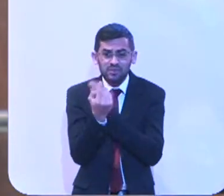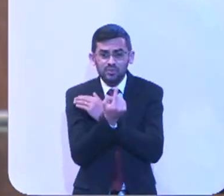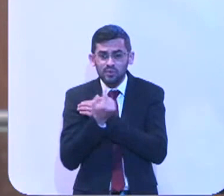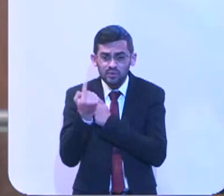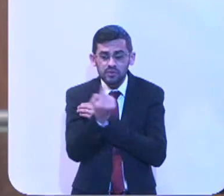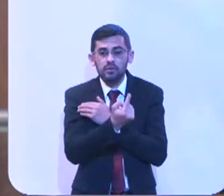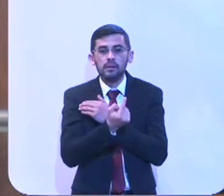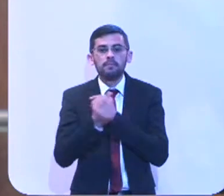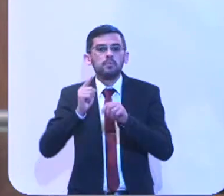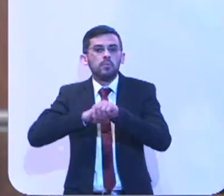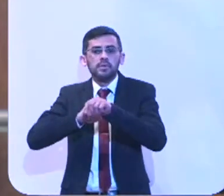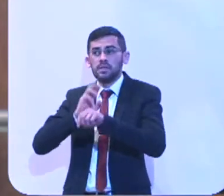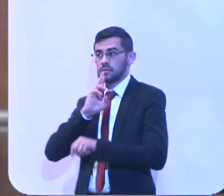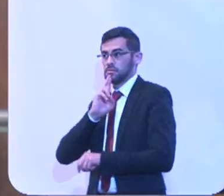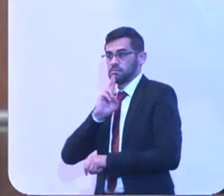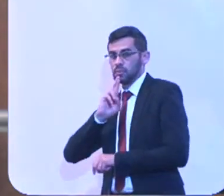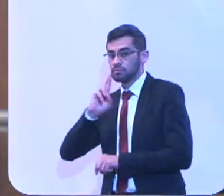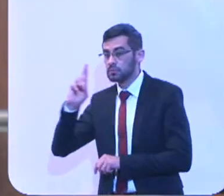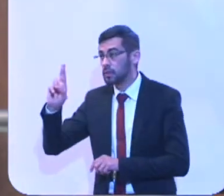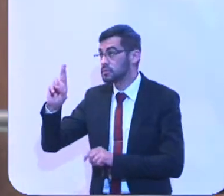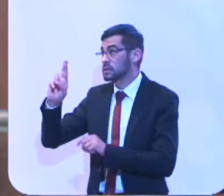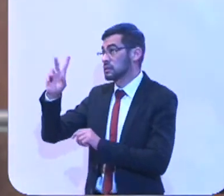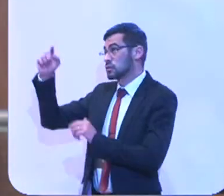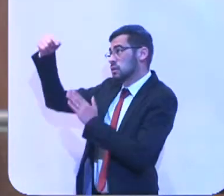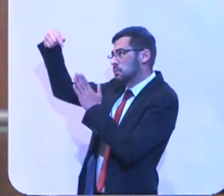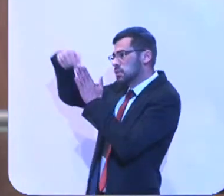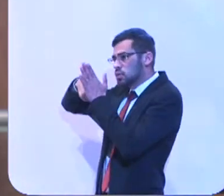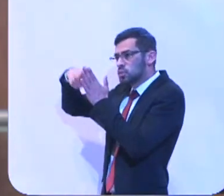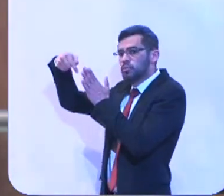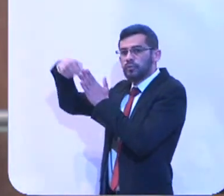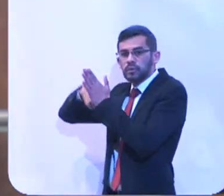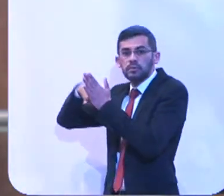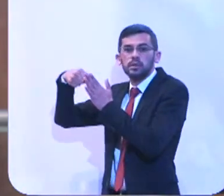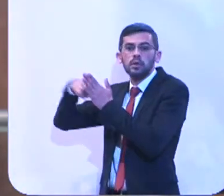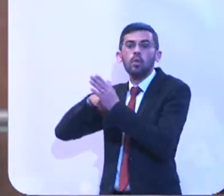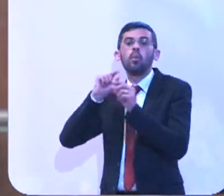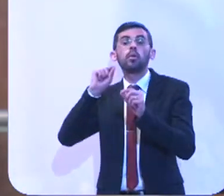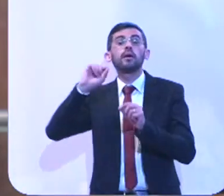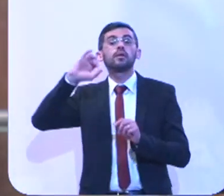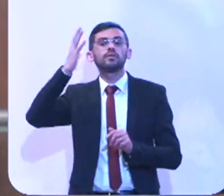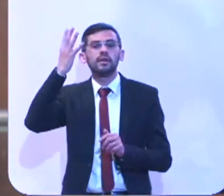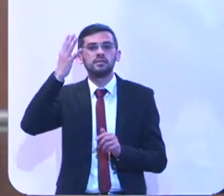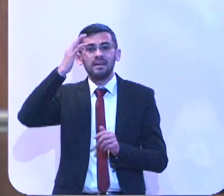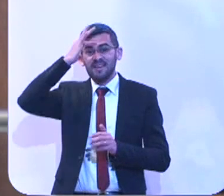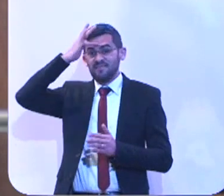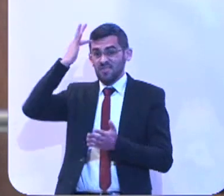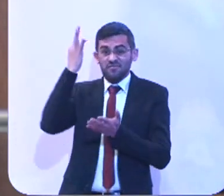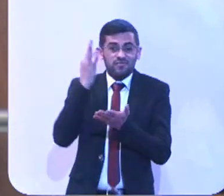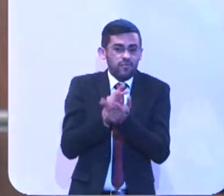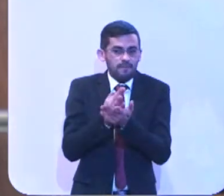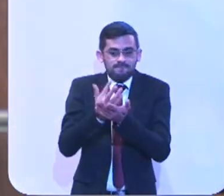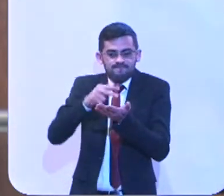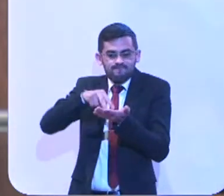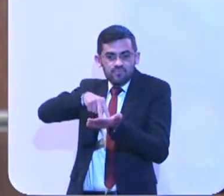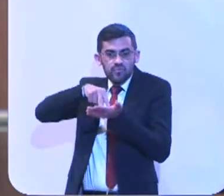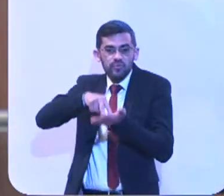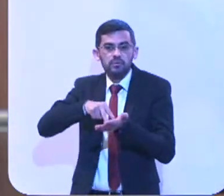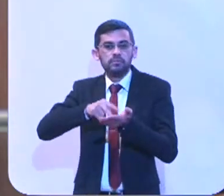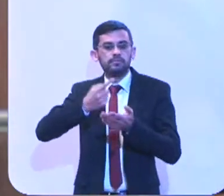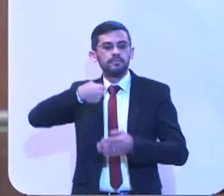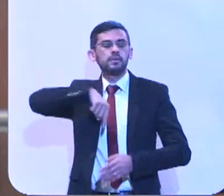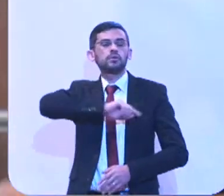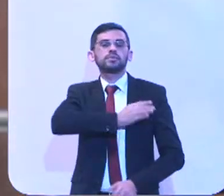quando respondemos às perguntas que Deus nos faz, a fé é suscitada nos nossos